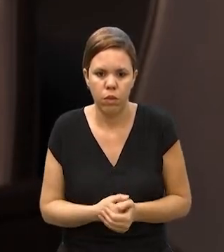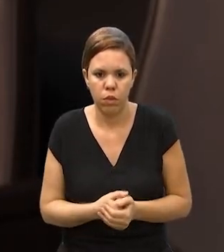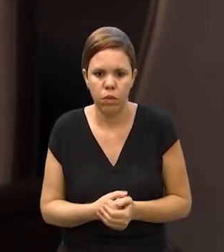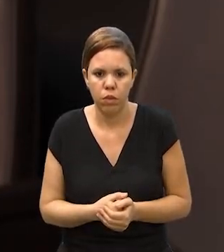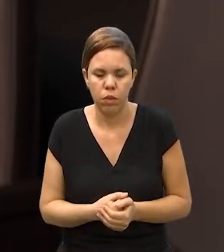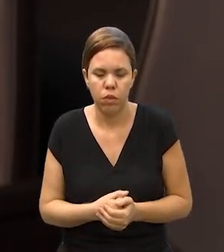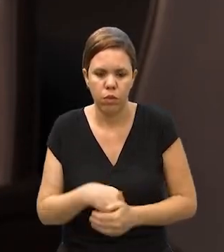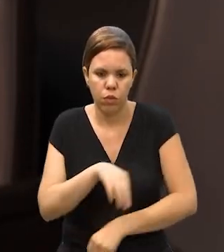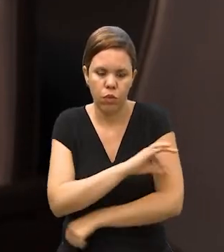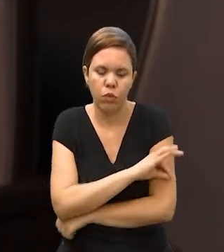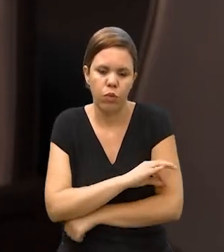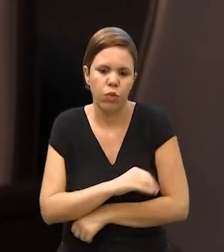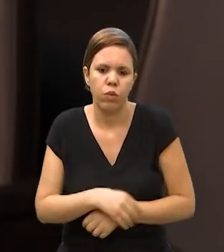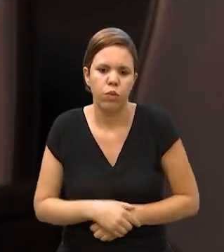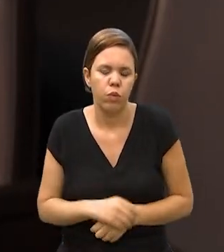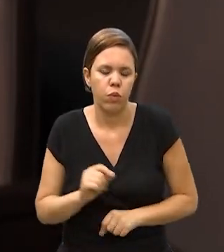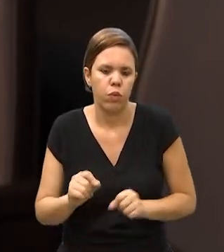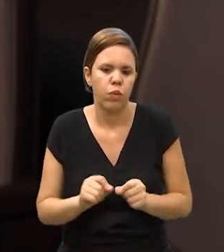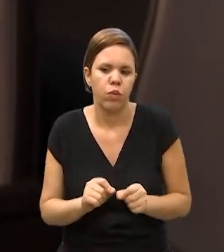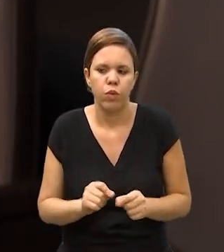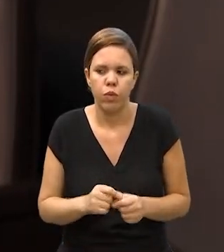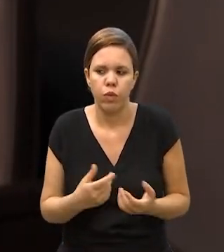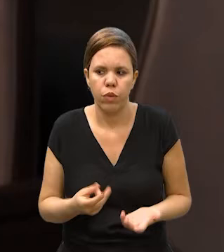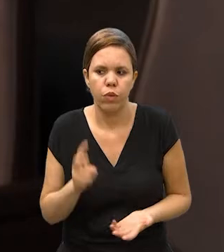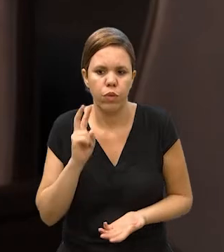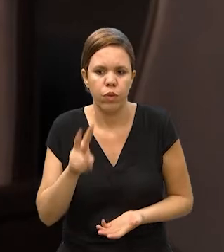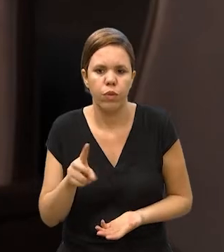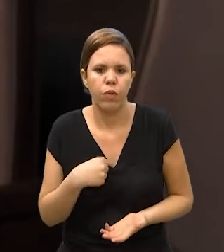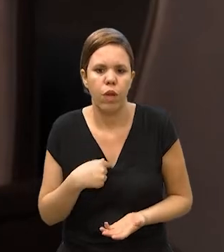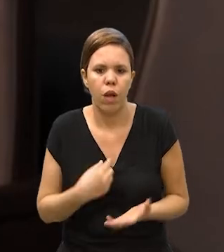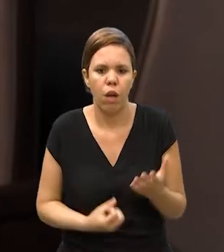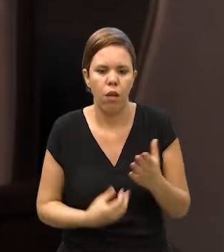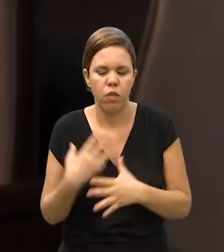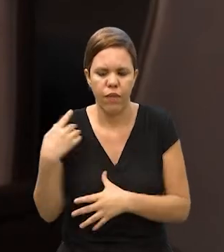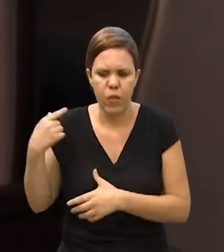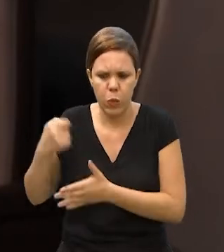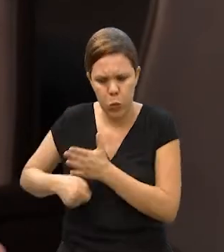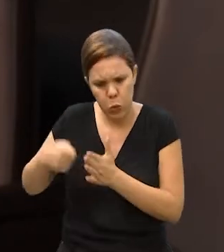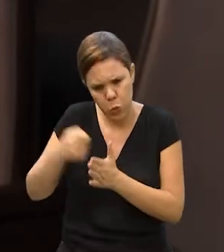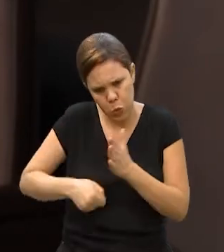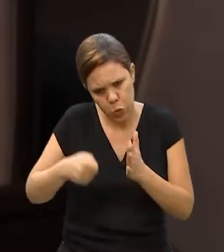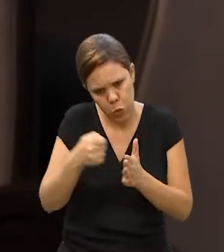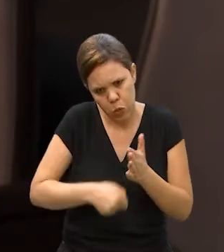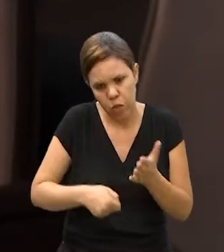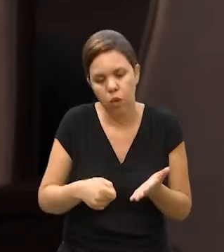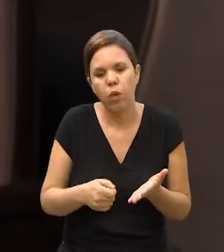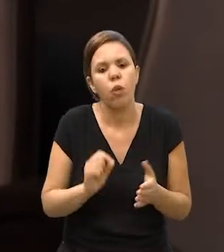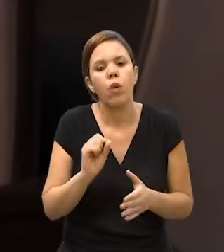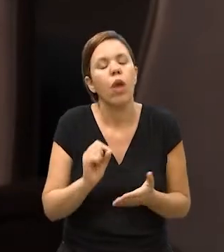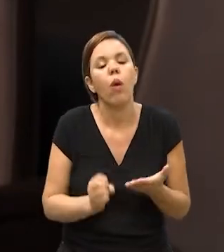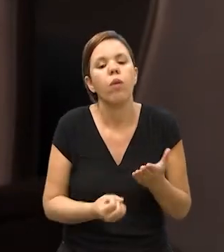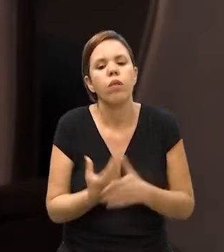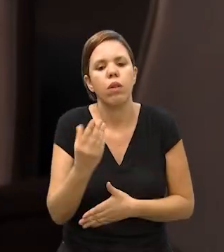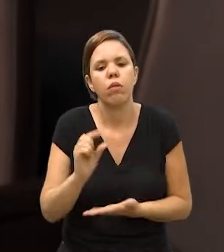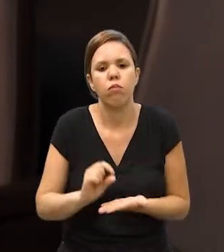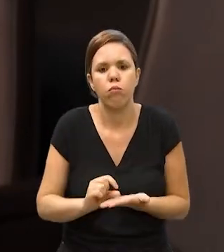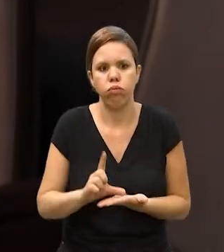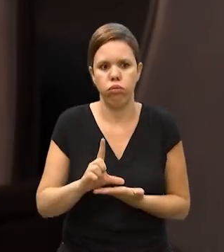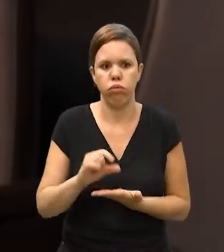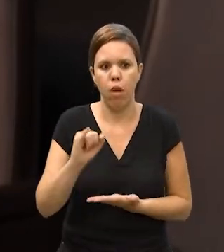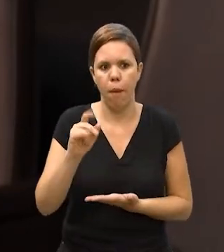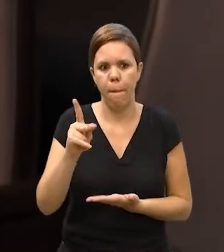Poder Executivo, como por exemplo o que a gente vem brigando há bastante tempo, o aumento do IPTU, né? Que foi